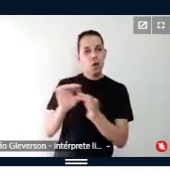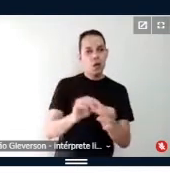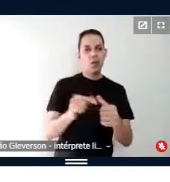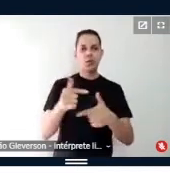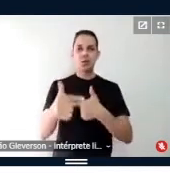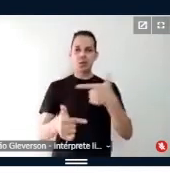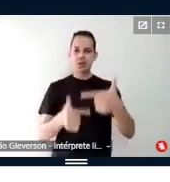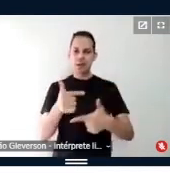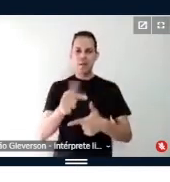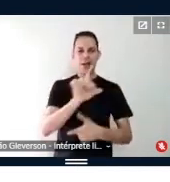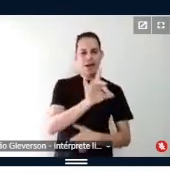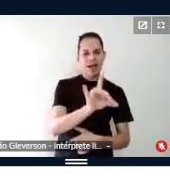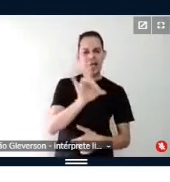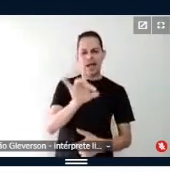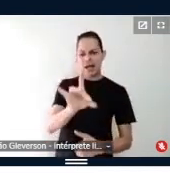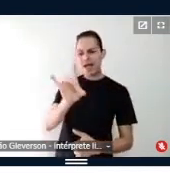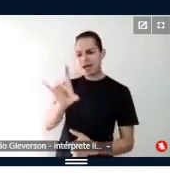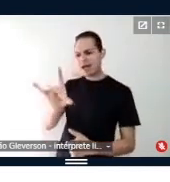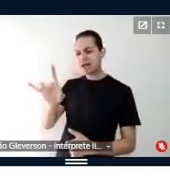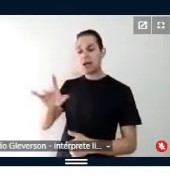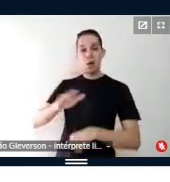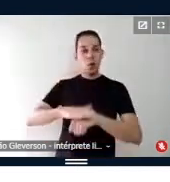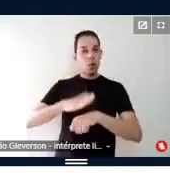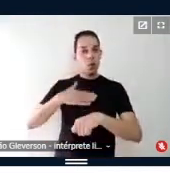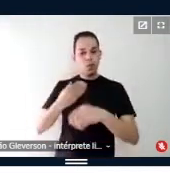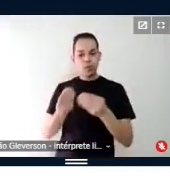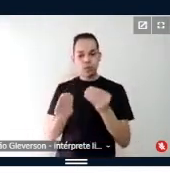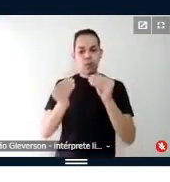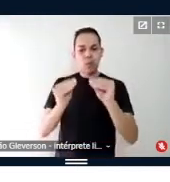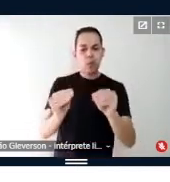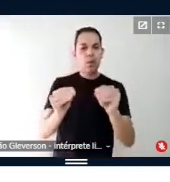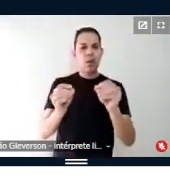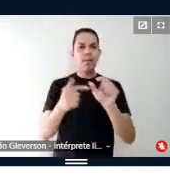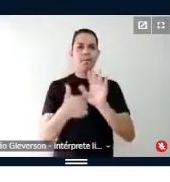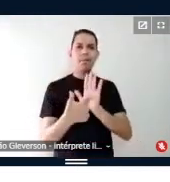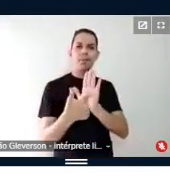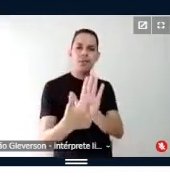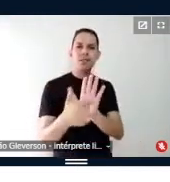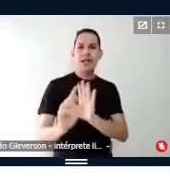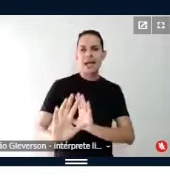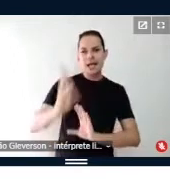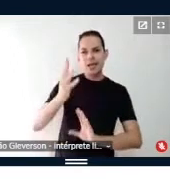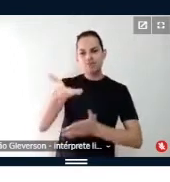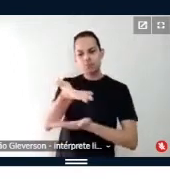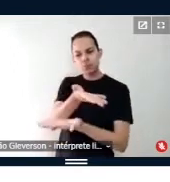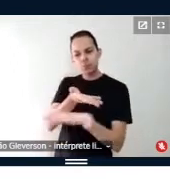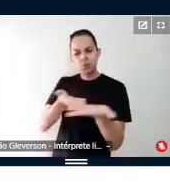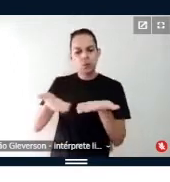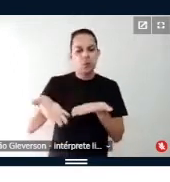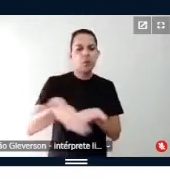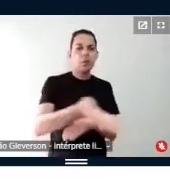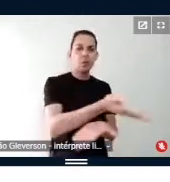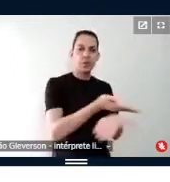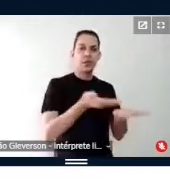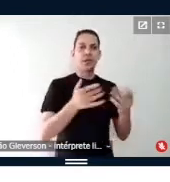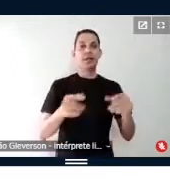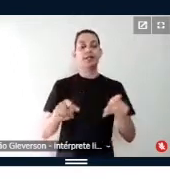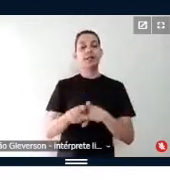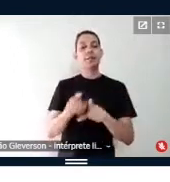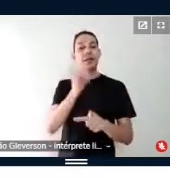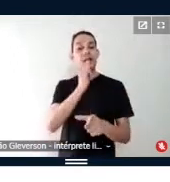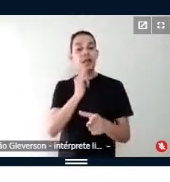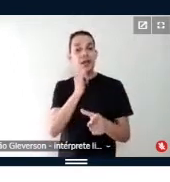de atuação desses, eu coloquei, eu destaquei as situações de interação, coloquei exemplos de